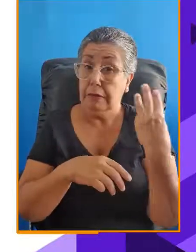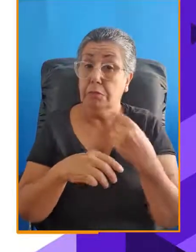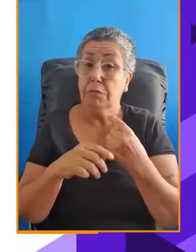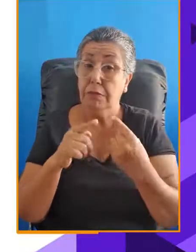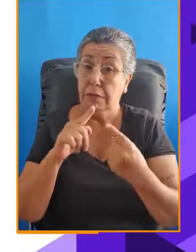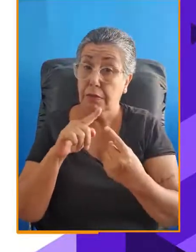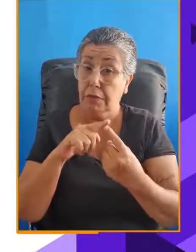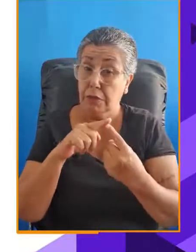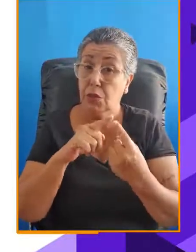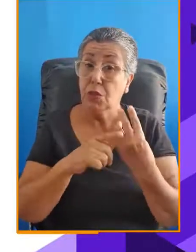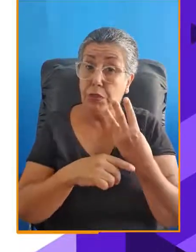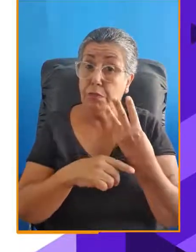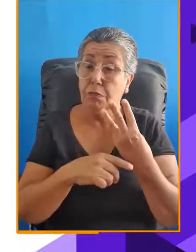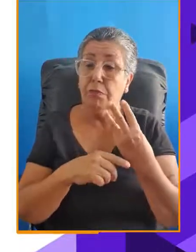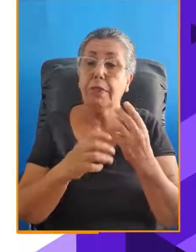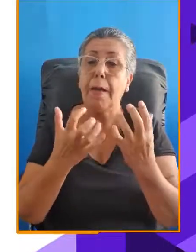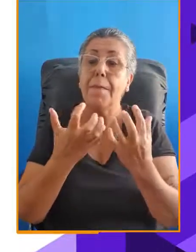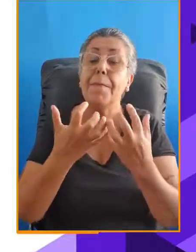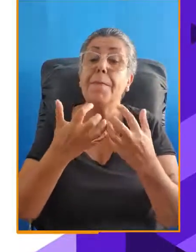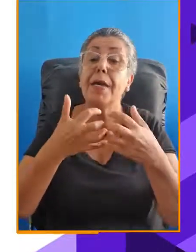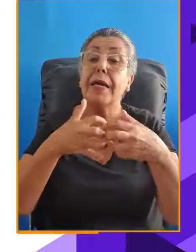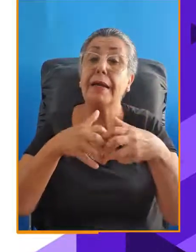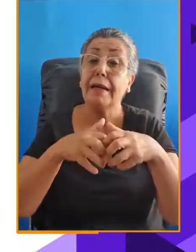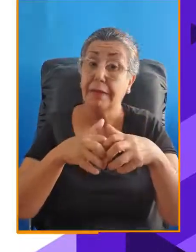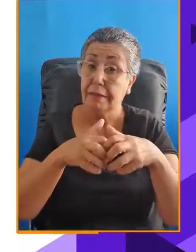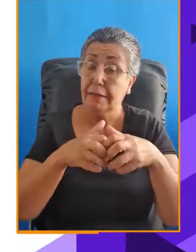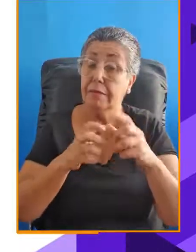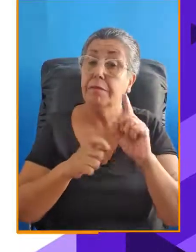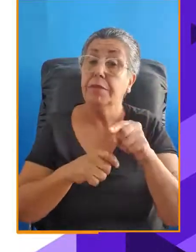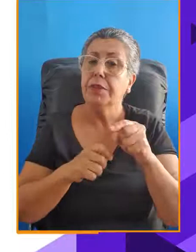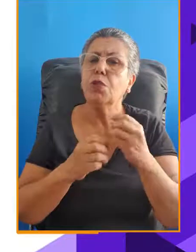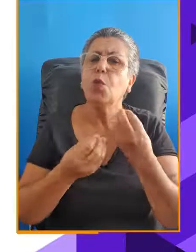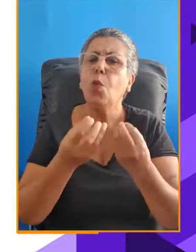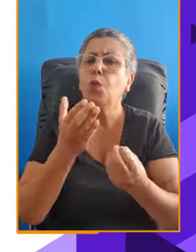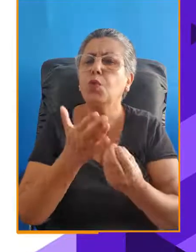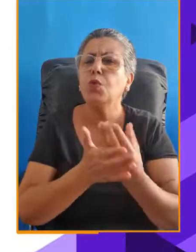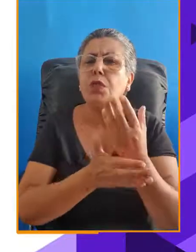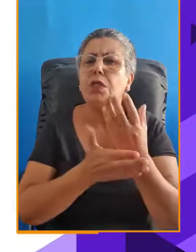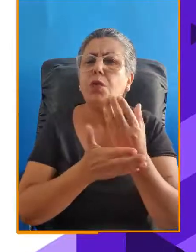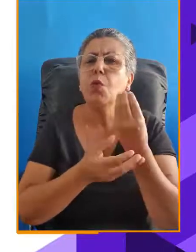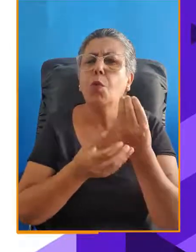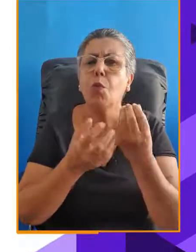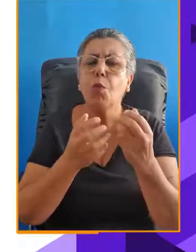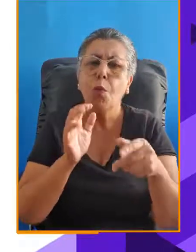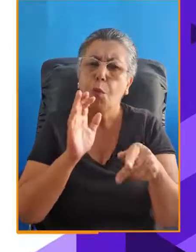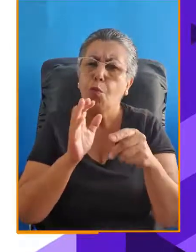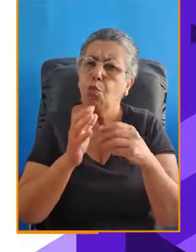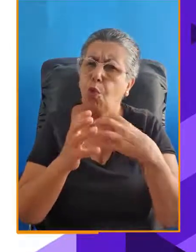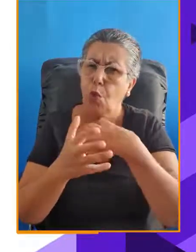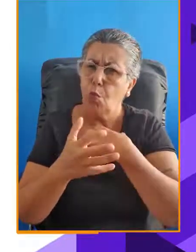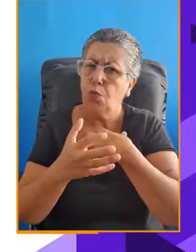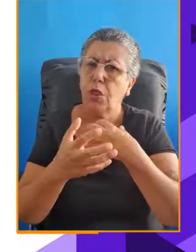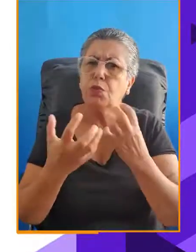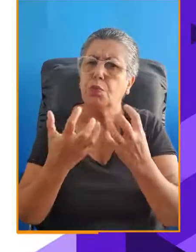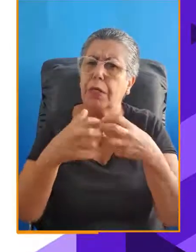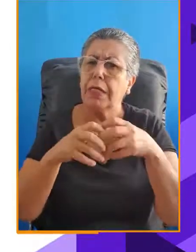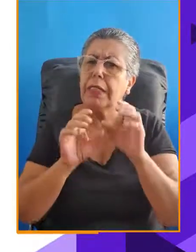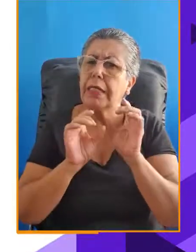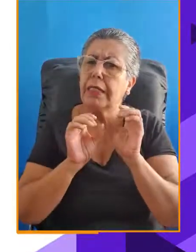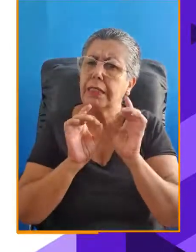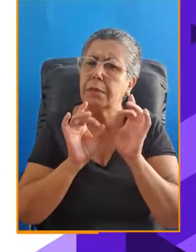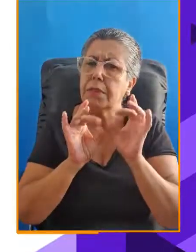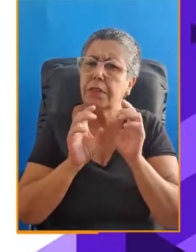de textura, nós temos a mecânica, que é obtida por meios mecânicos especiais e ela não